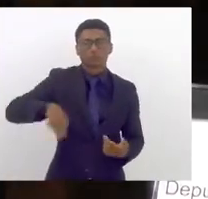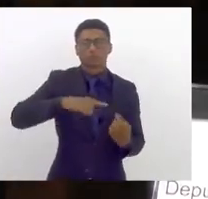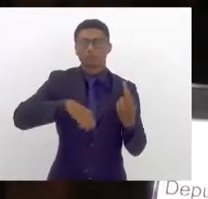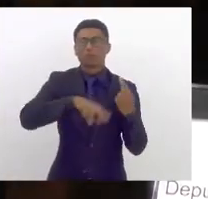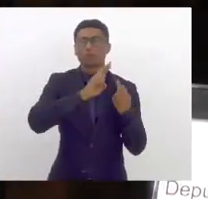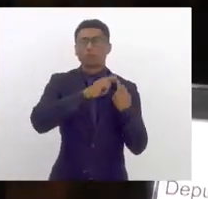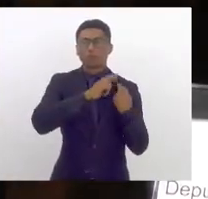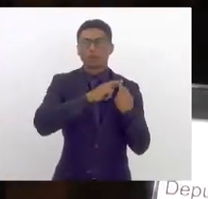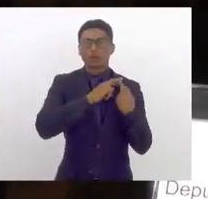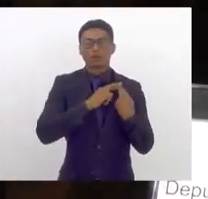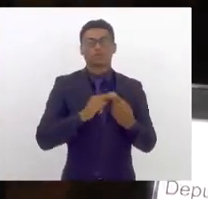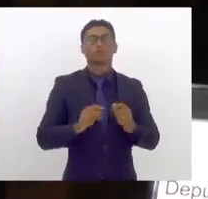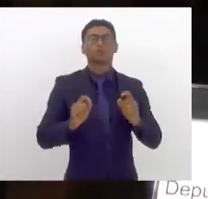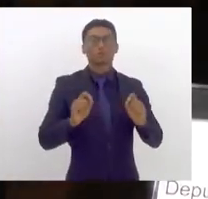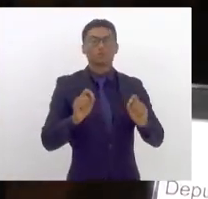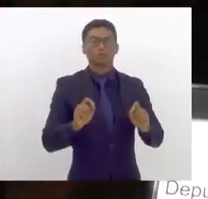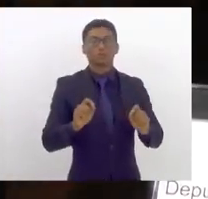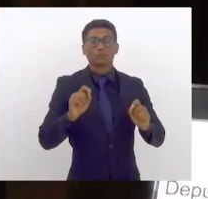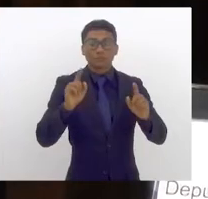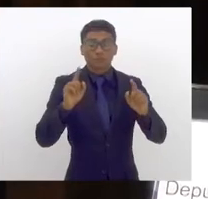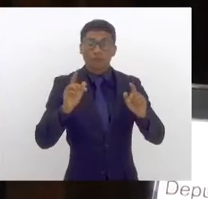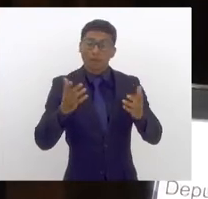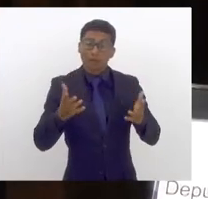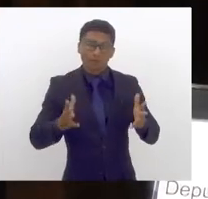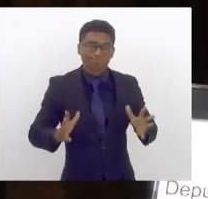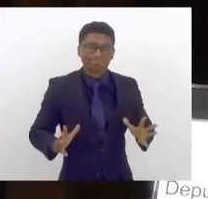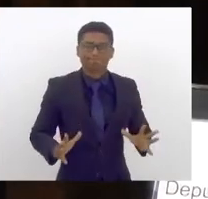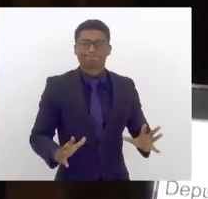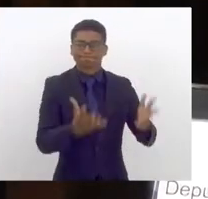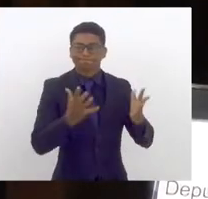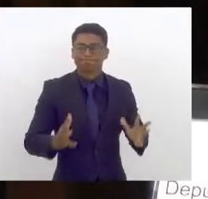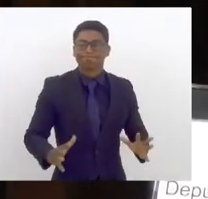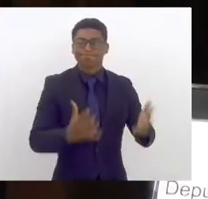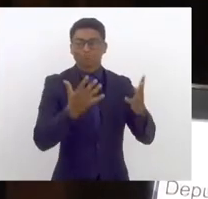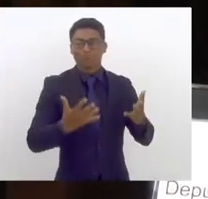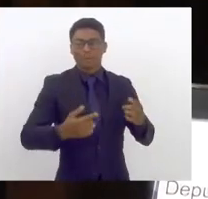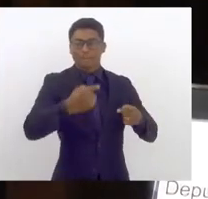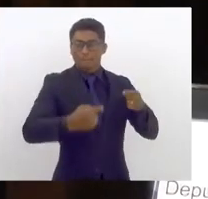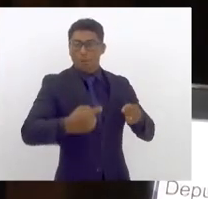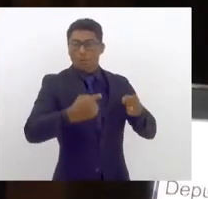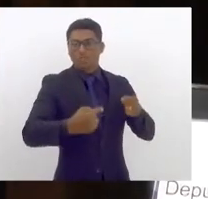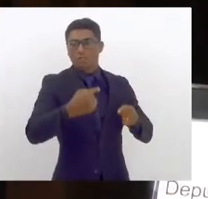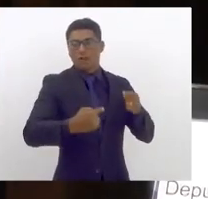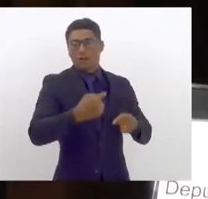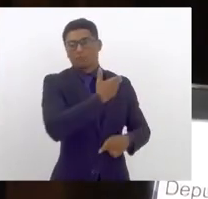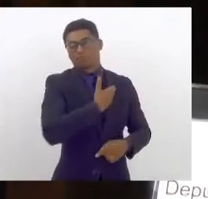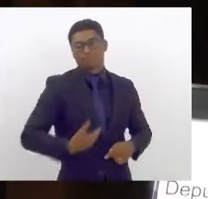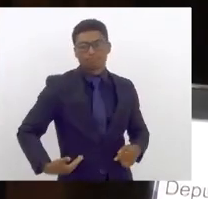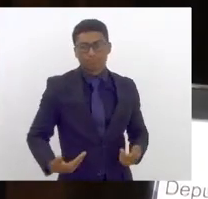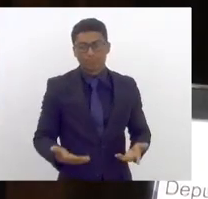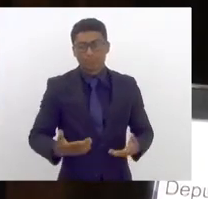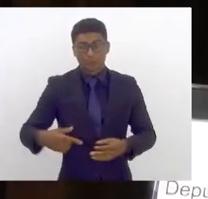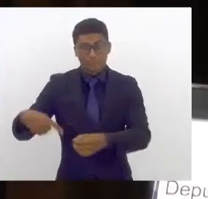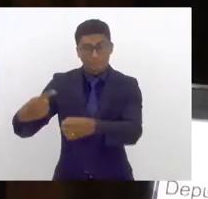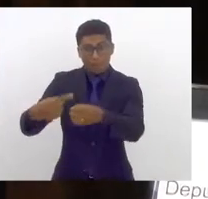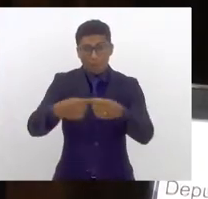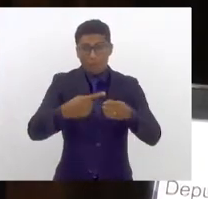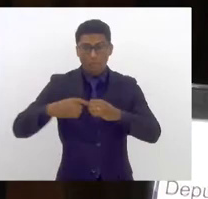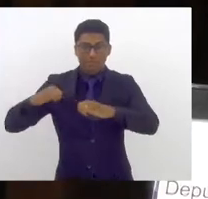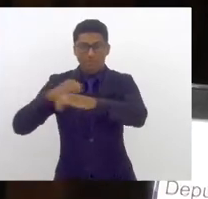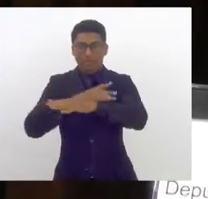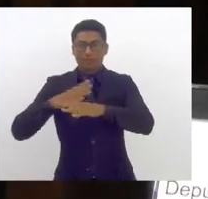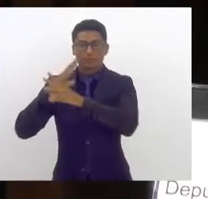Superintendência é indução de políticas né junto aos nossos 92 municípios presentes no estado do Rio de Janeiro